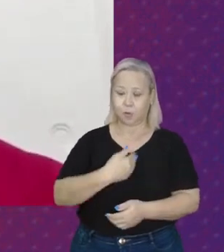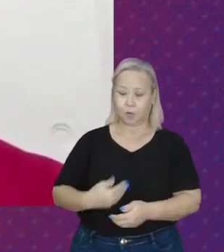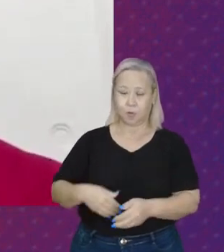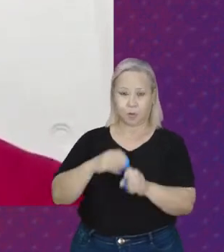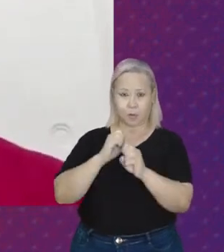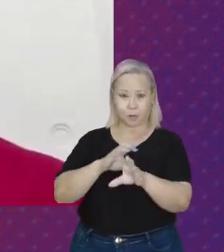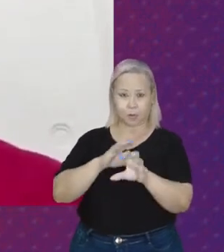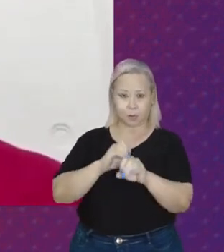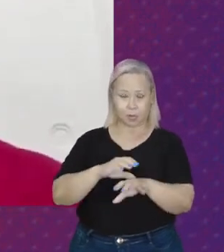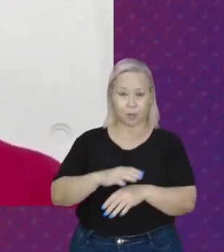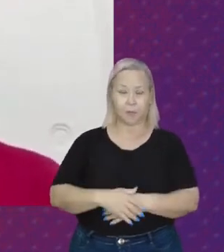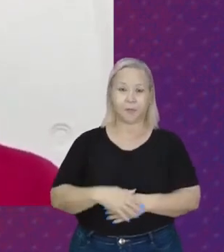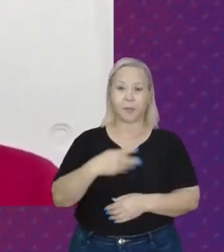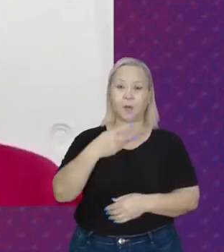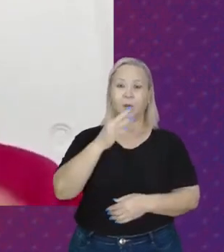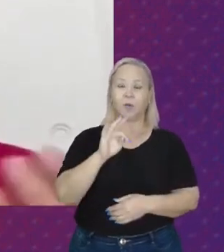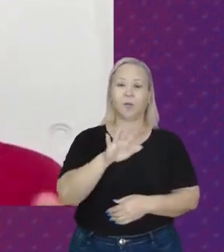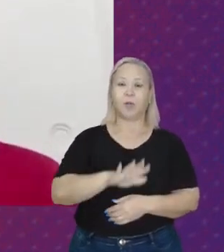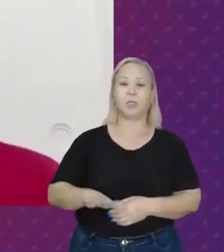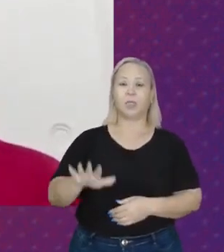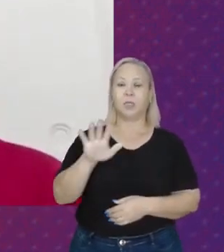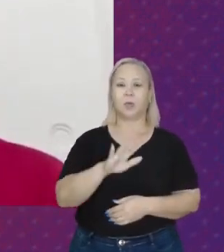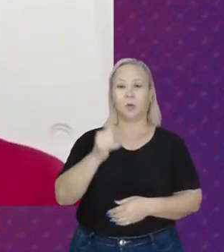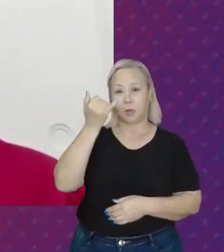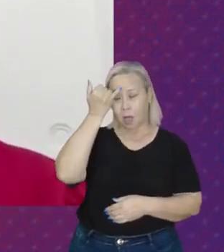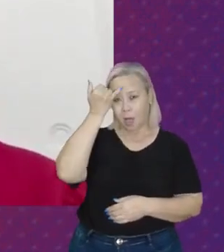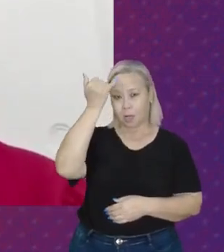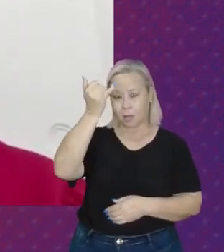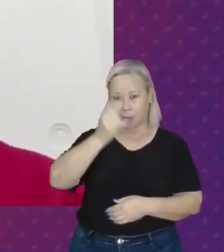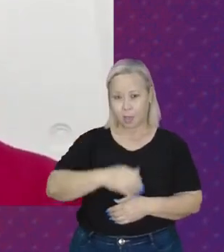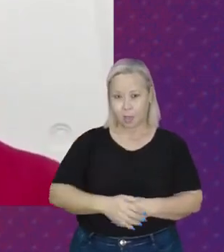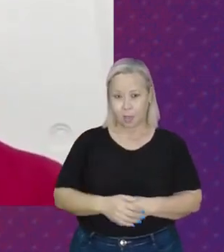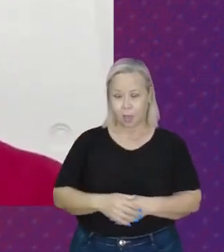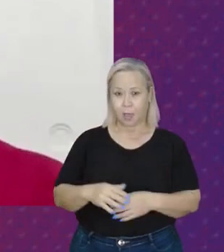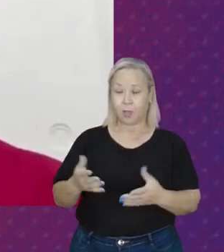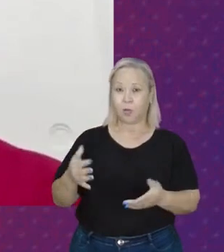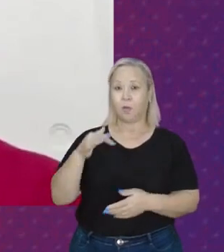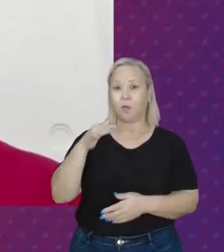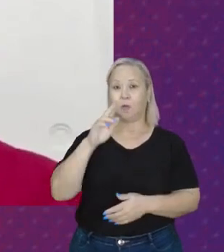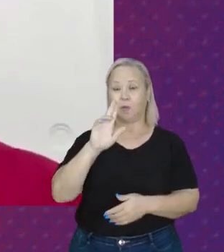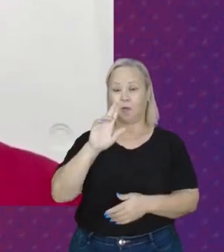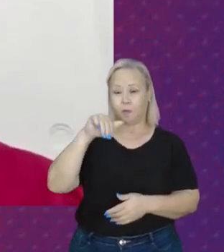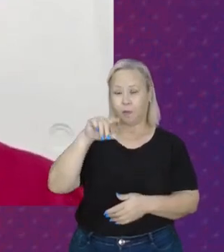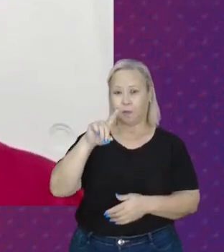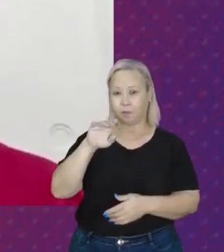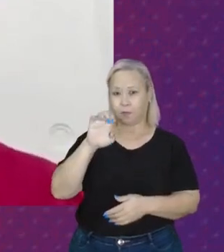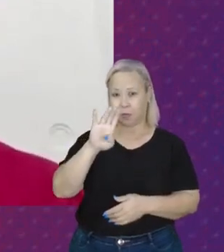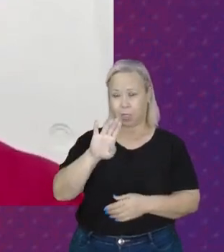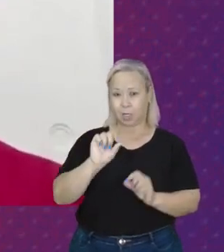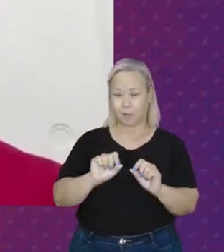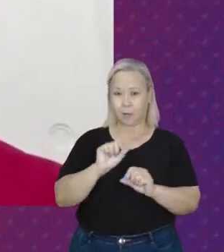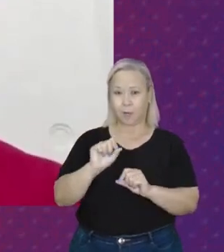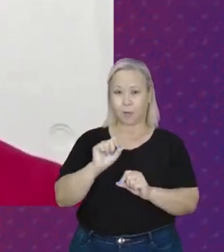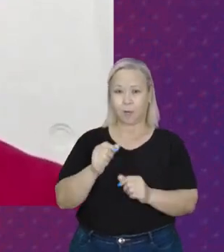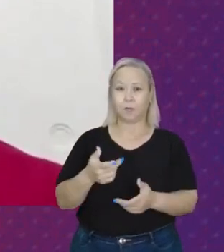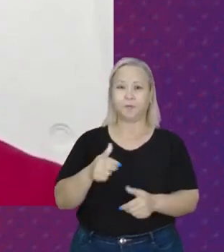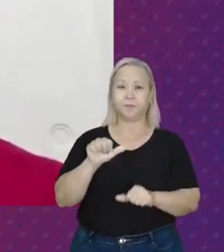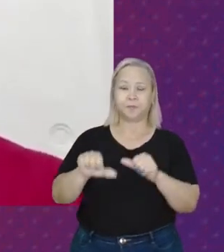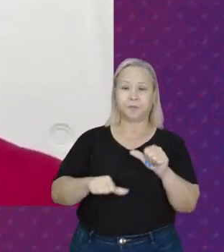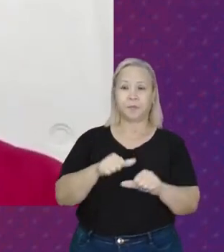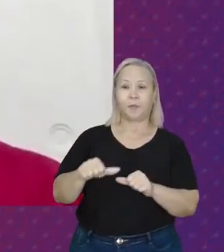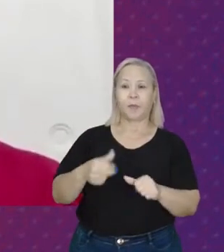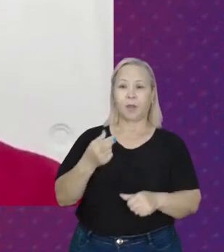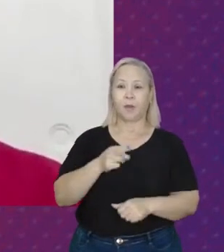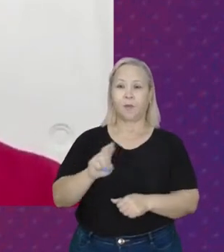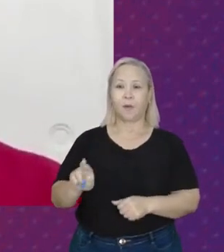do PT toda a ideia do Fundeb, fomos nós que formulamos o